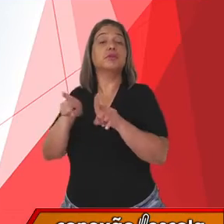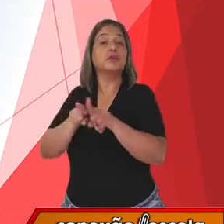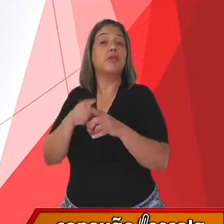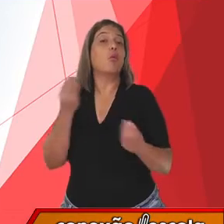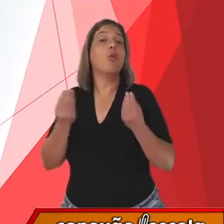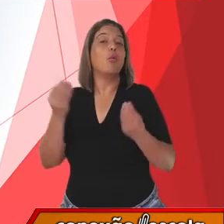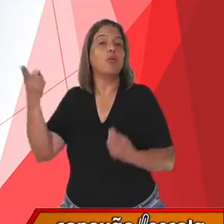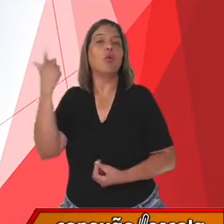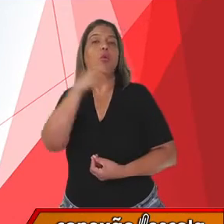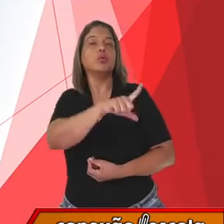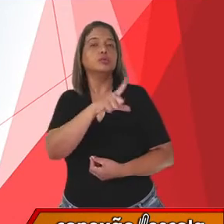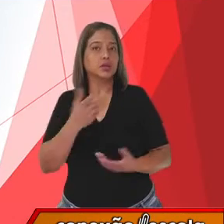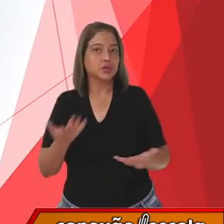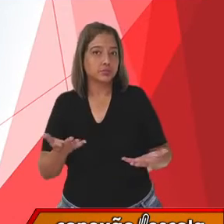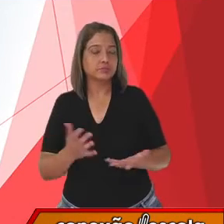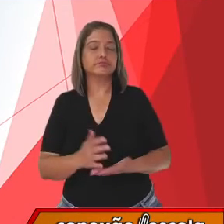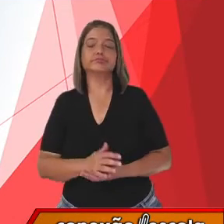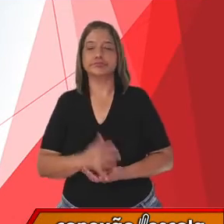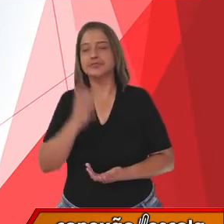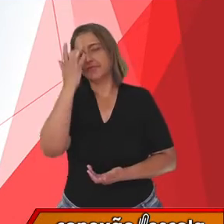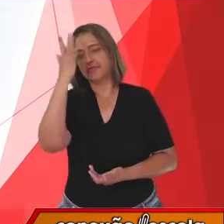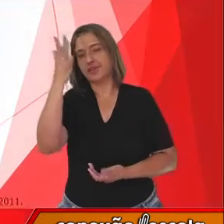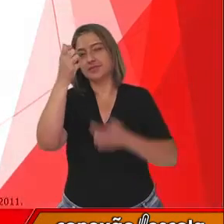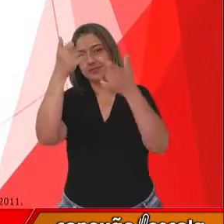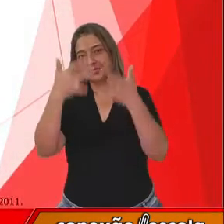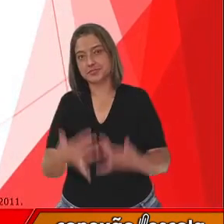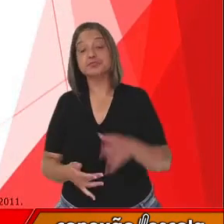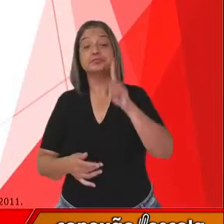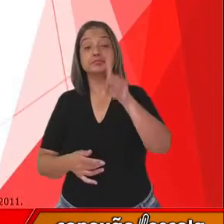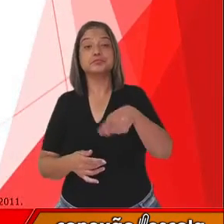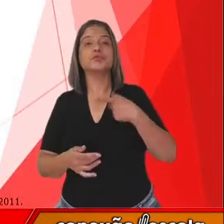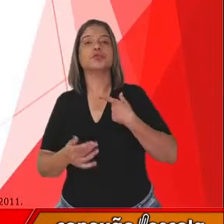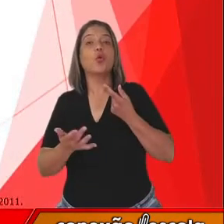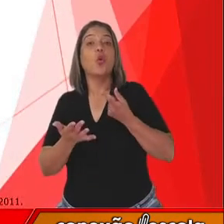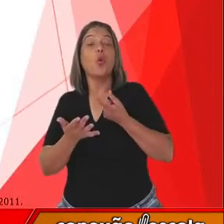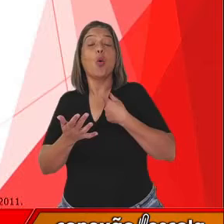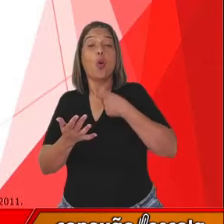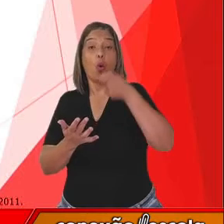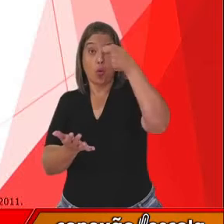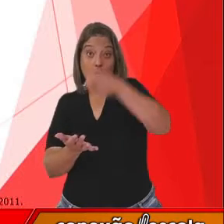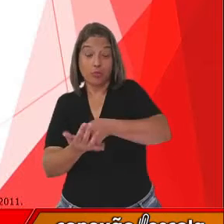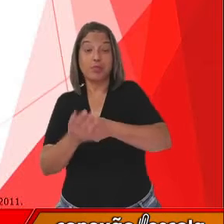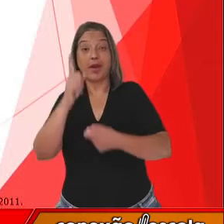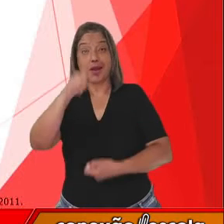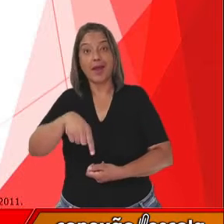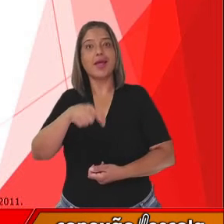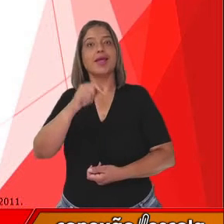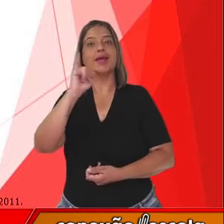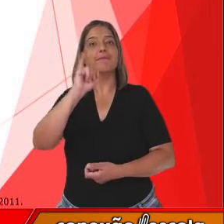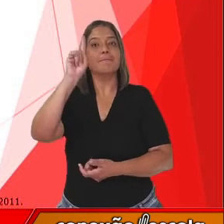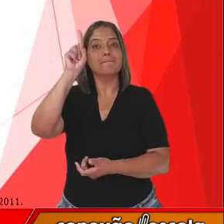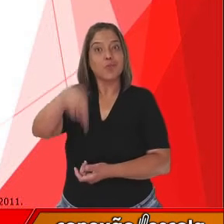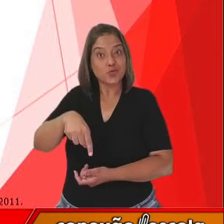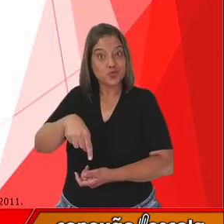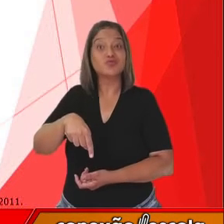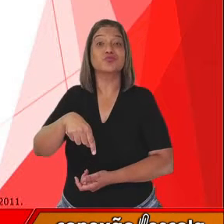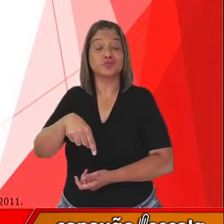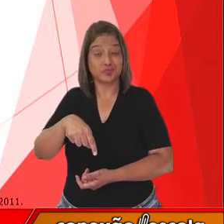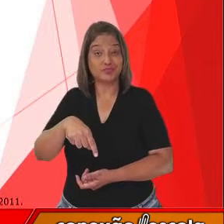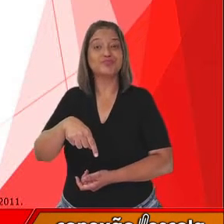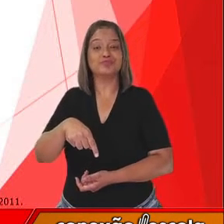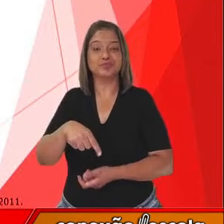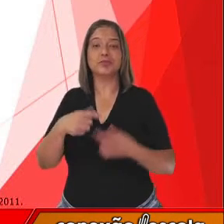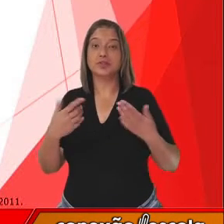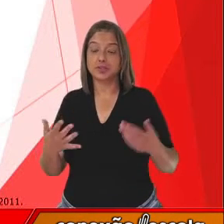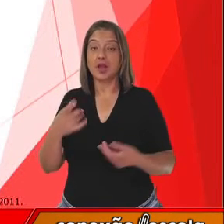mercado? Muito simples, com a cobrança das taxas e de impostos. Era